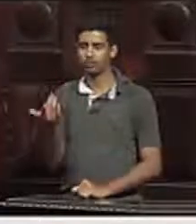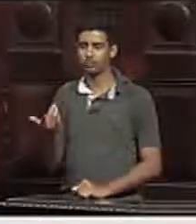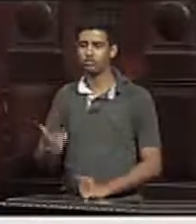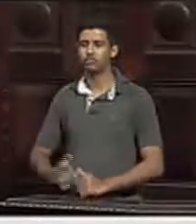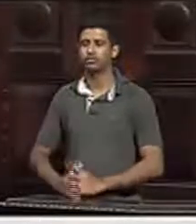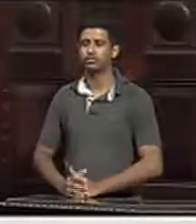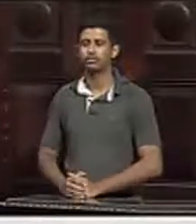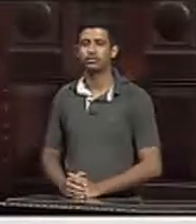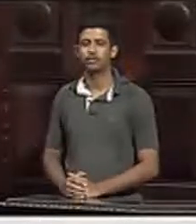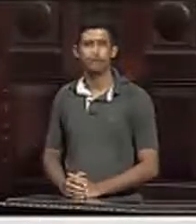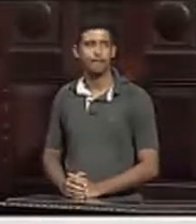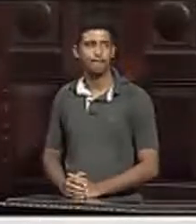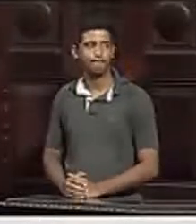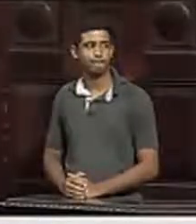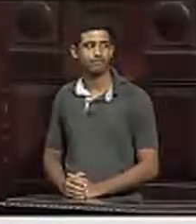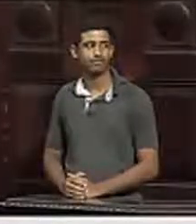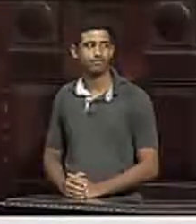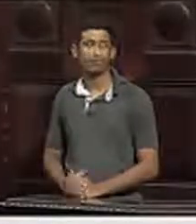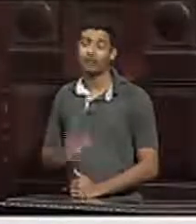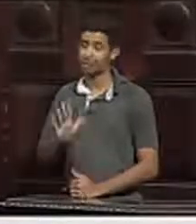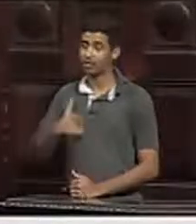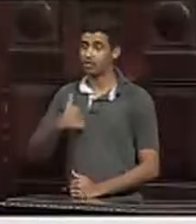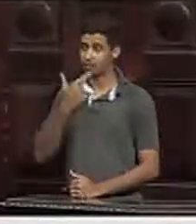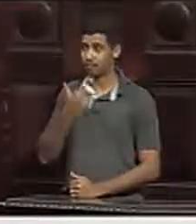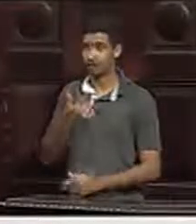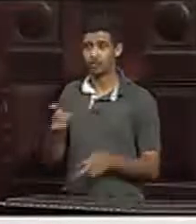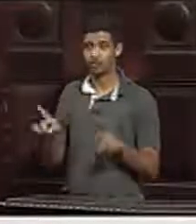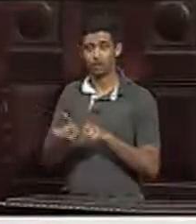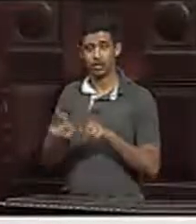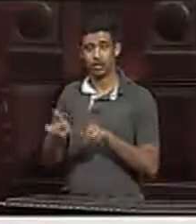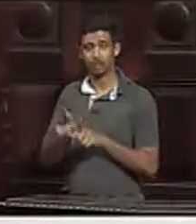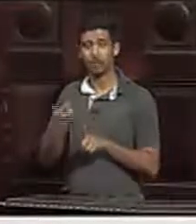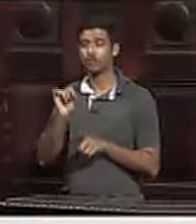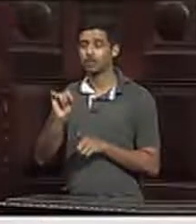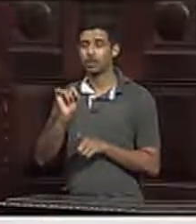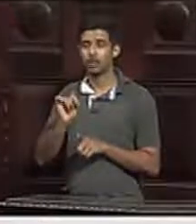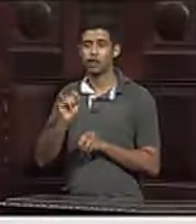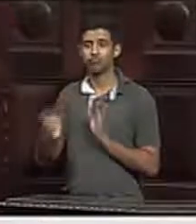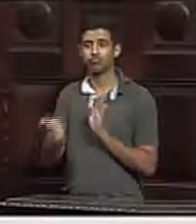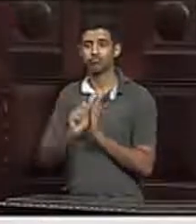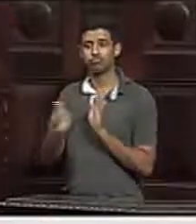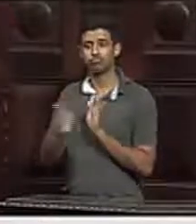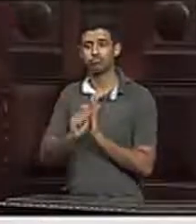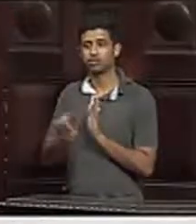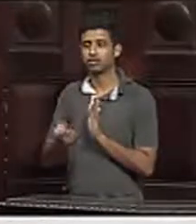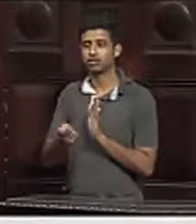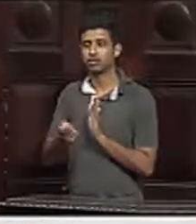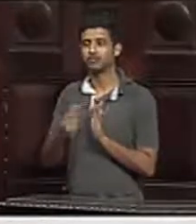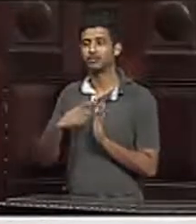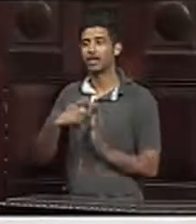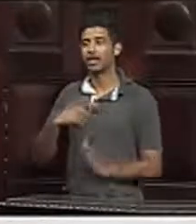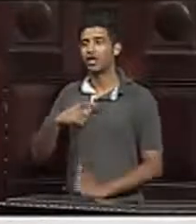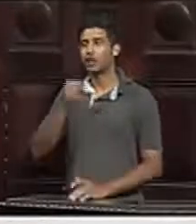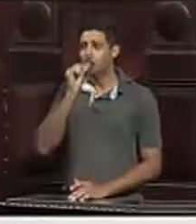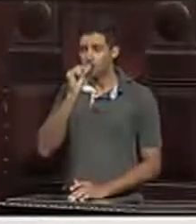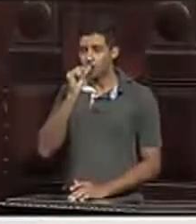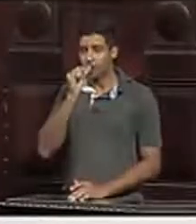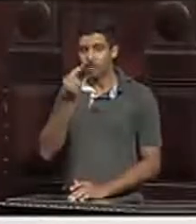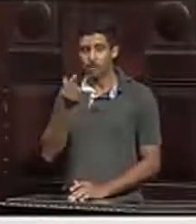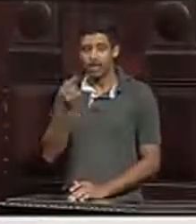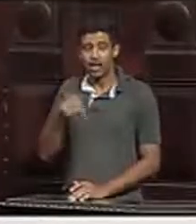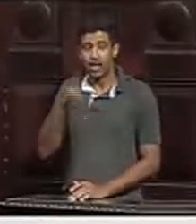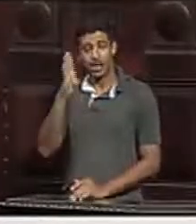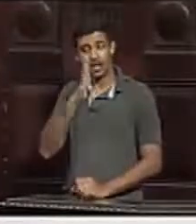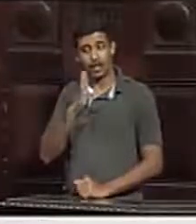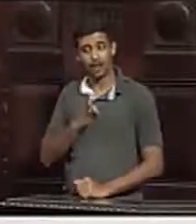comprimidos. Mas falei também em relação ao tráfico de entorpecentes na maconha. O Brasil tem